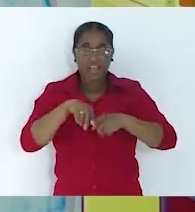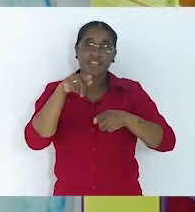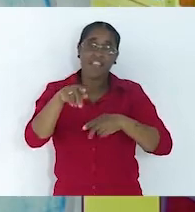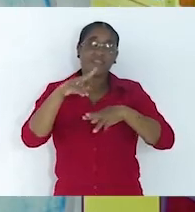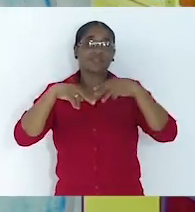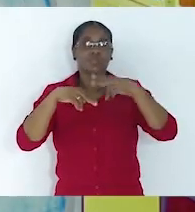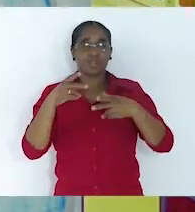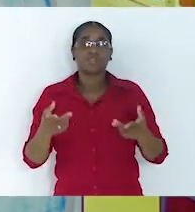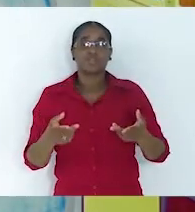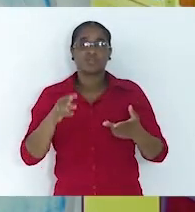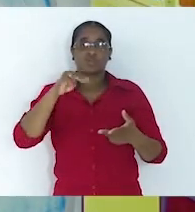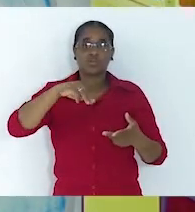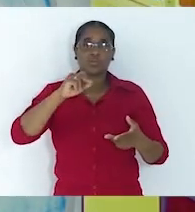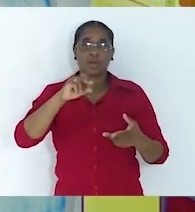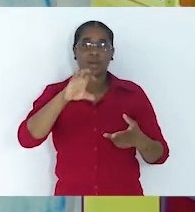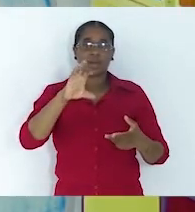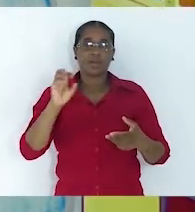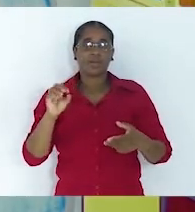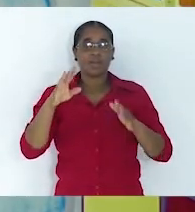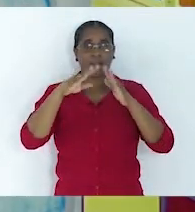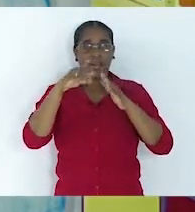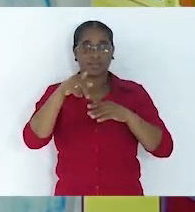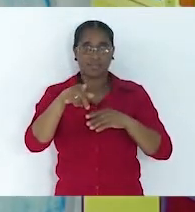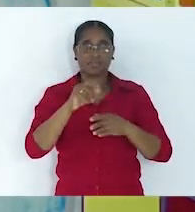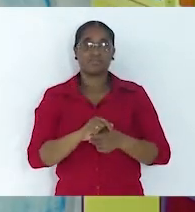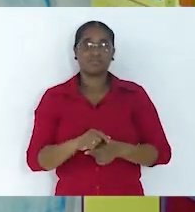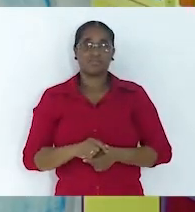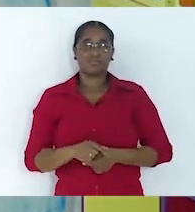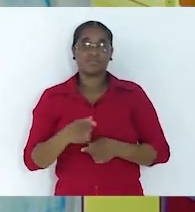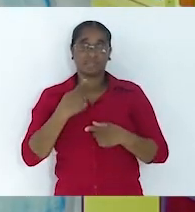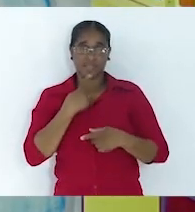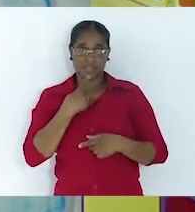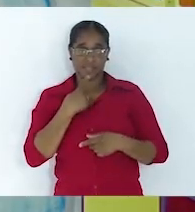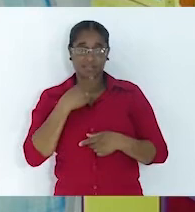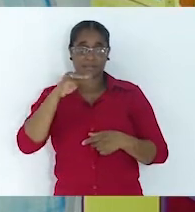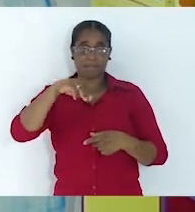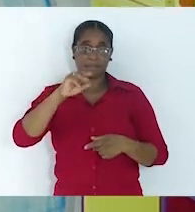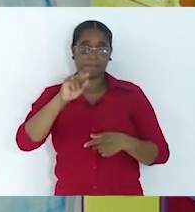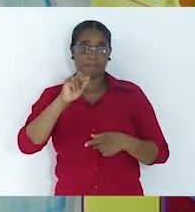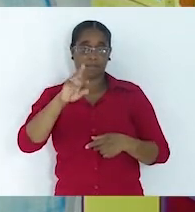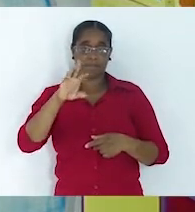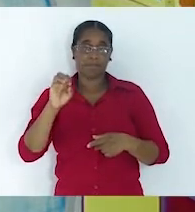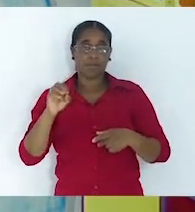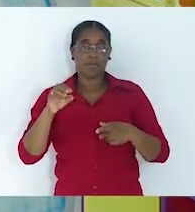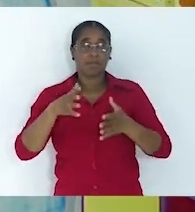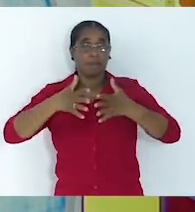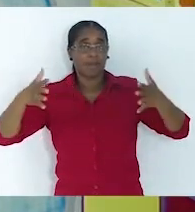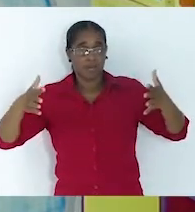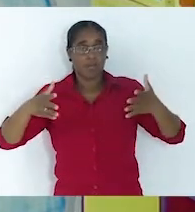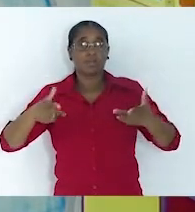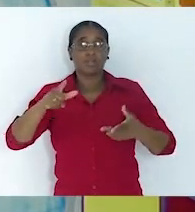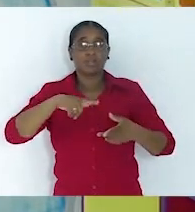do macro, que é a tua casa em si. Está claro? Então, o macro é um espaço maior e o micro é um espaço